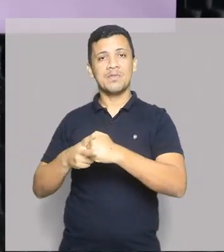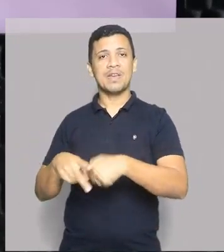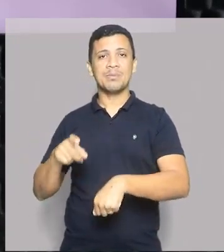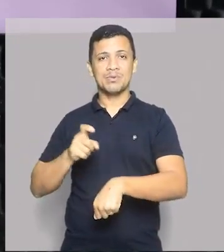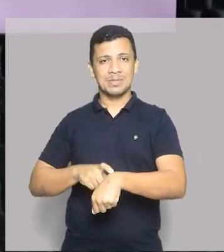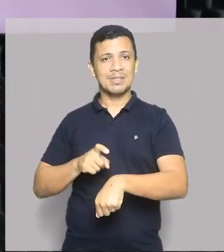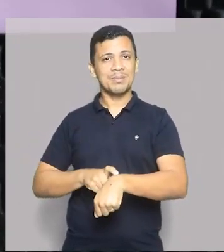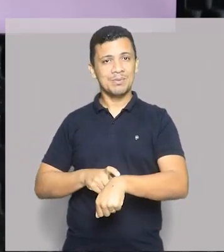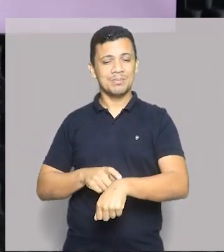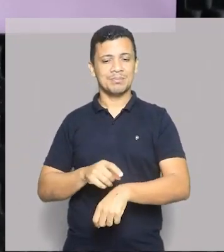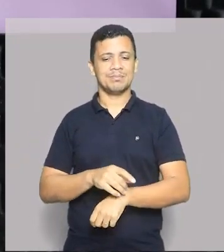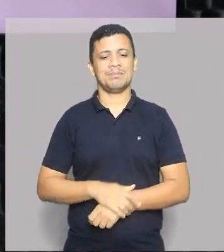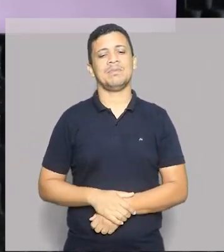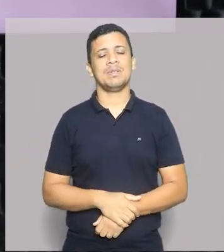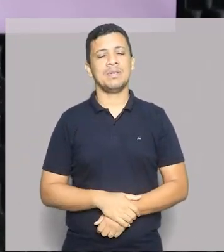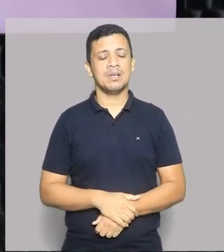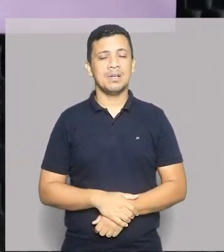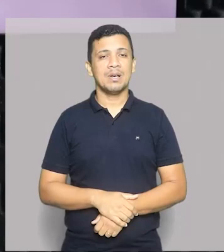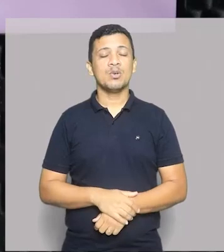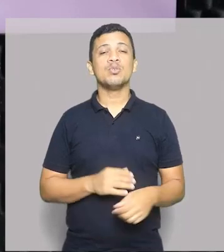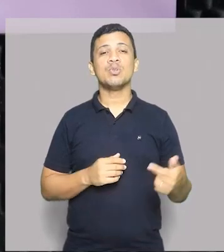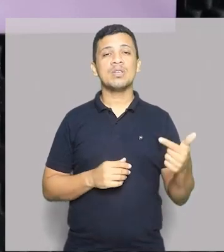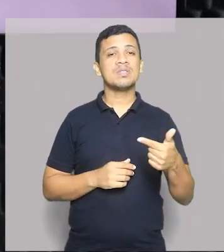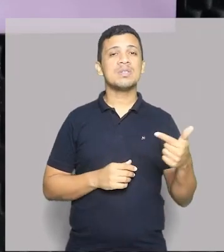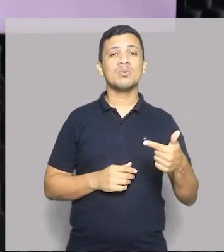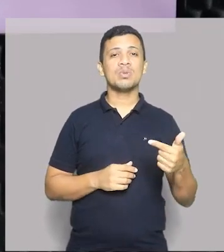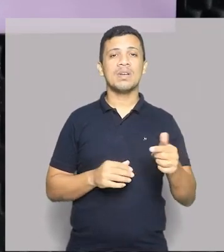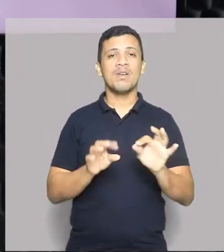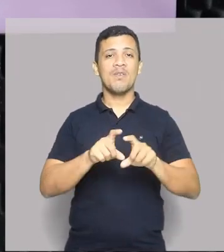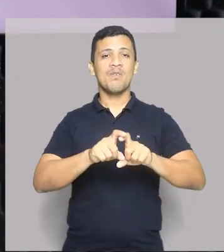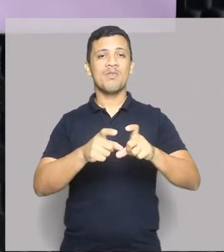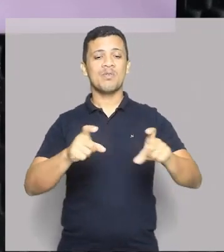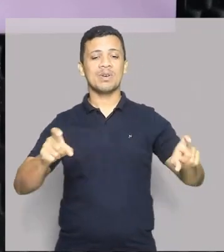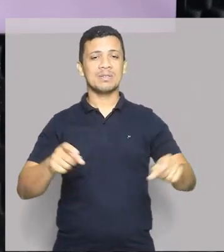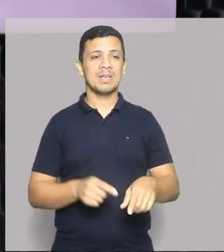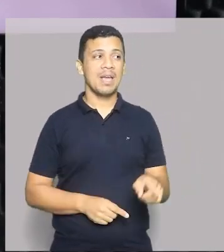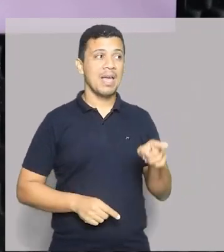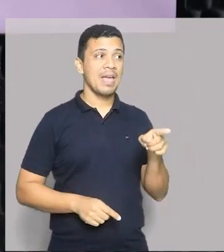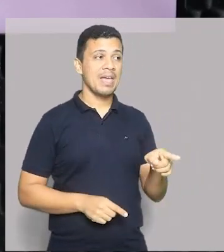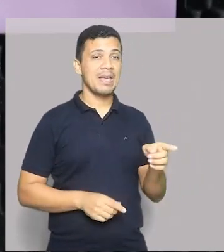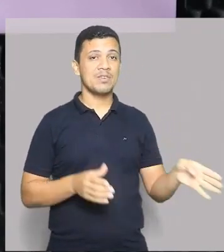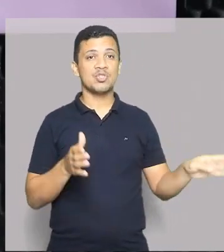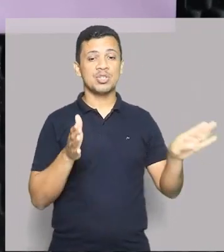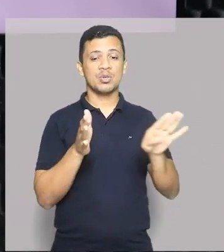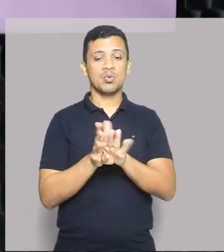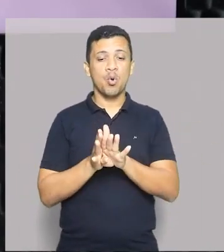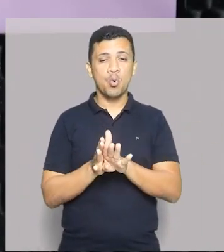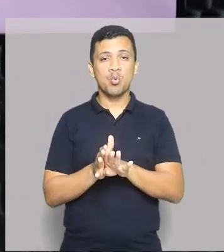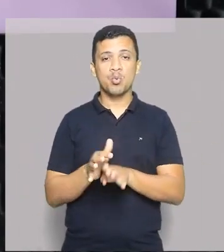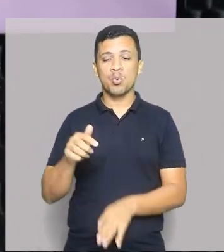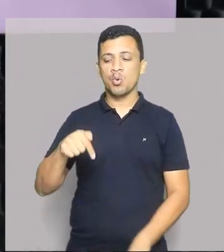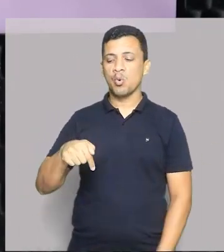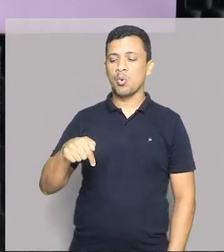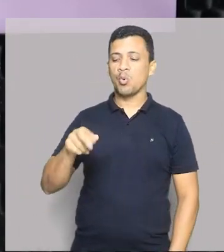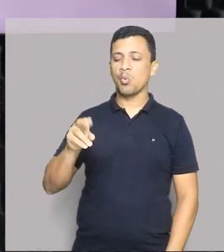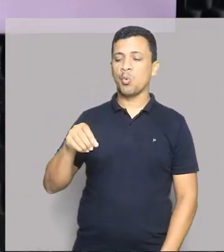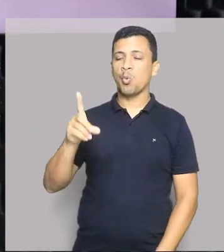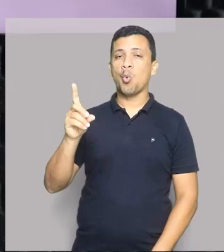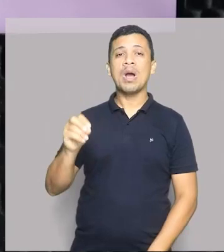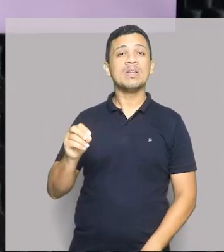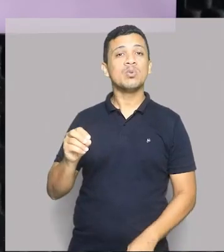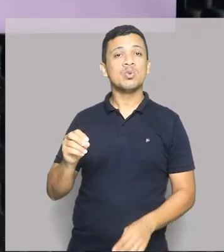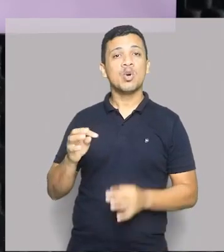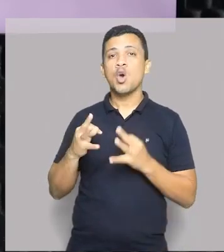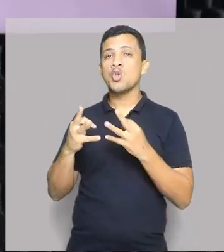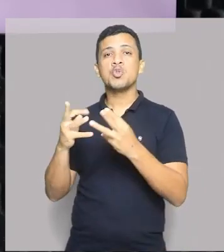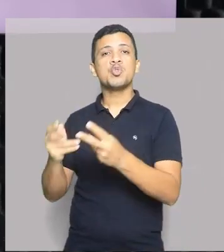segundo período, quando se diz ele chegou quando todos almoçavam, o que aconteceu? Notem, aquele